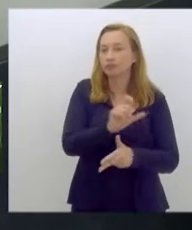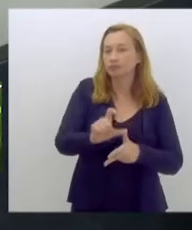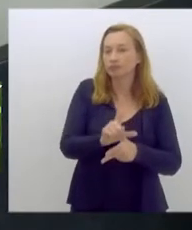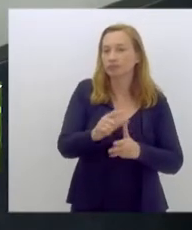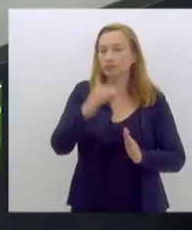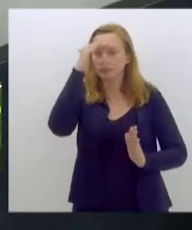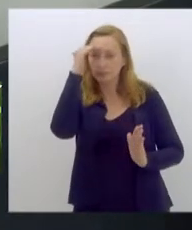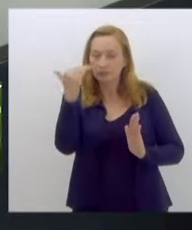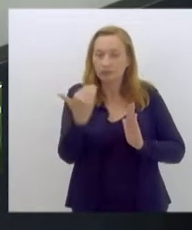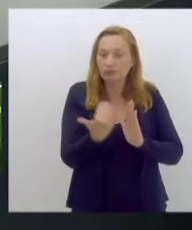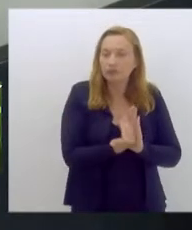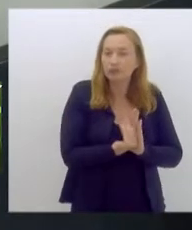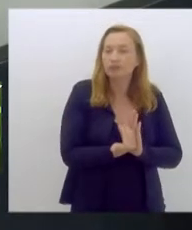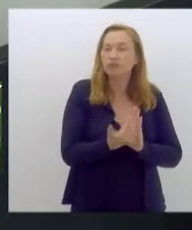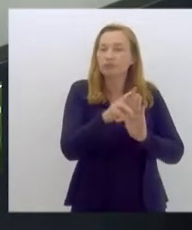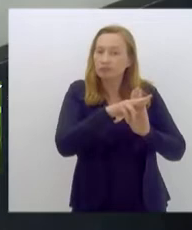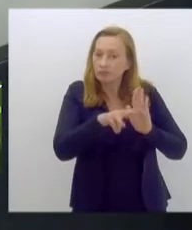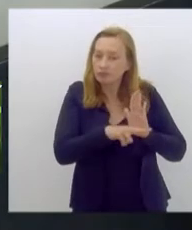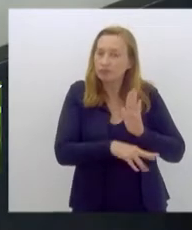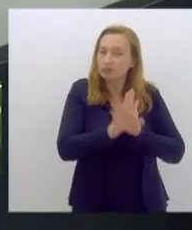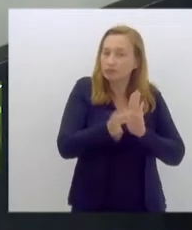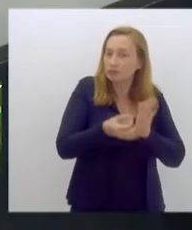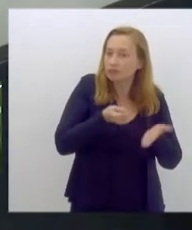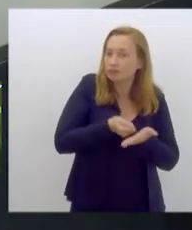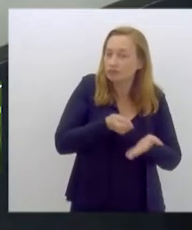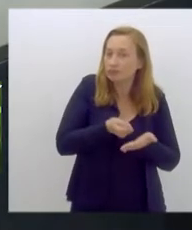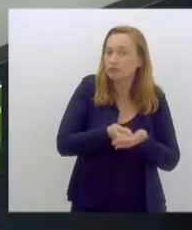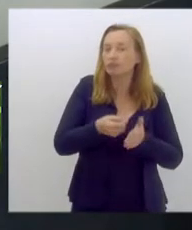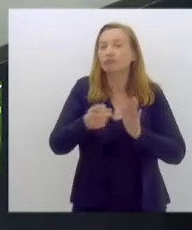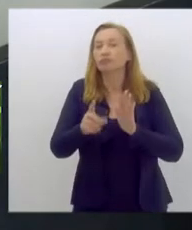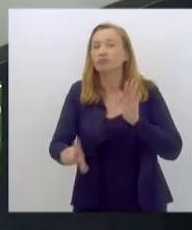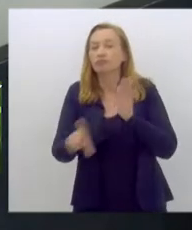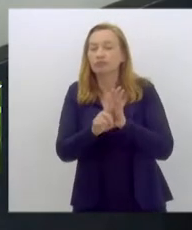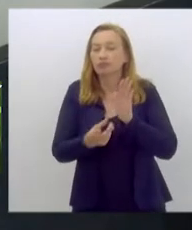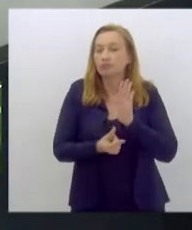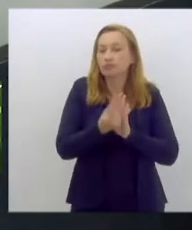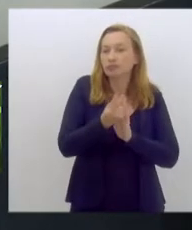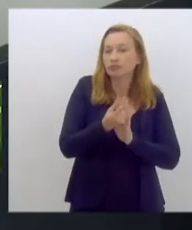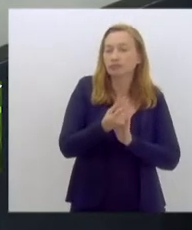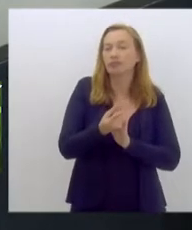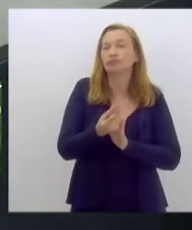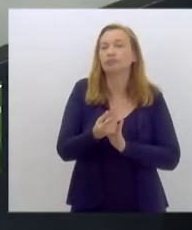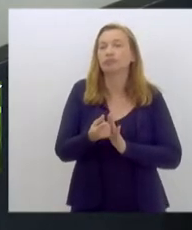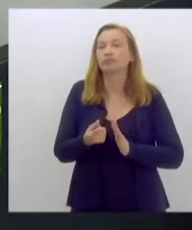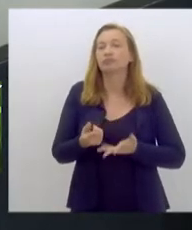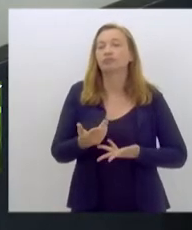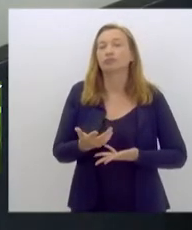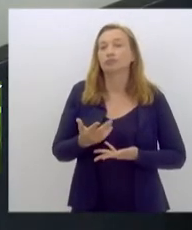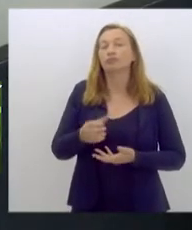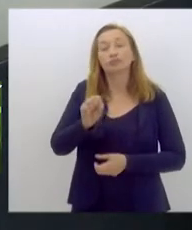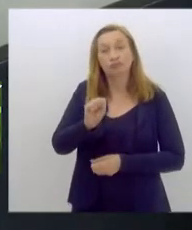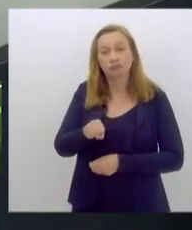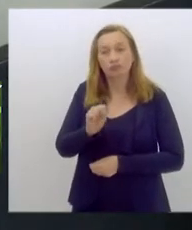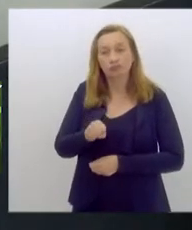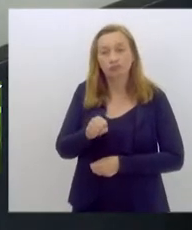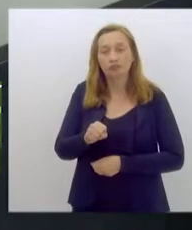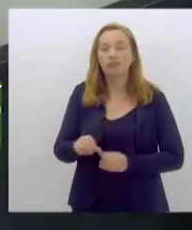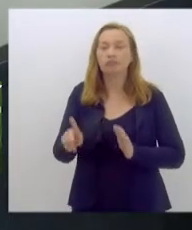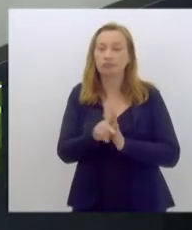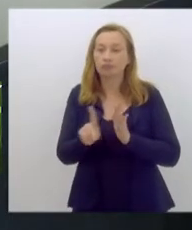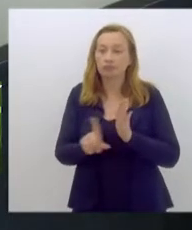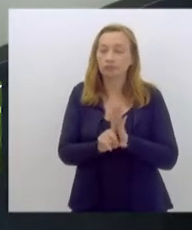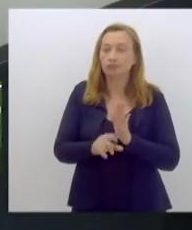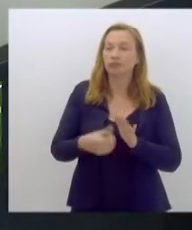os requisitos formais exigidos pela Lei Orçamentária Anual, LOA, pelo que meu parecer é favorável ao projeto de lei